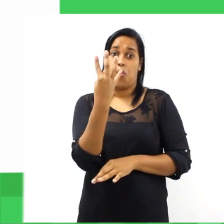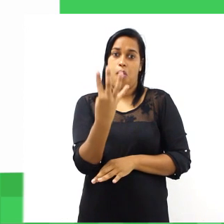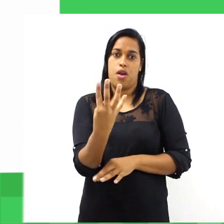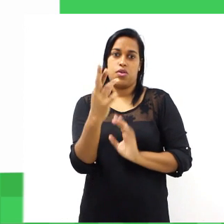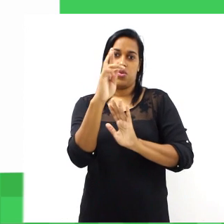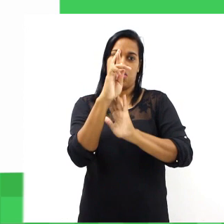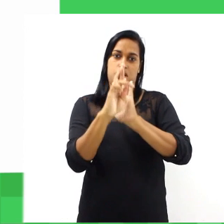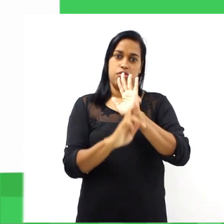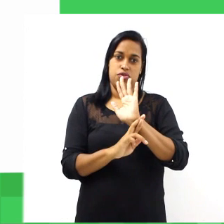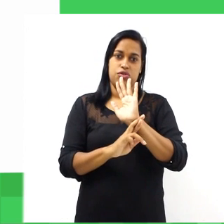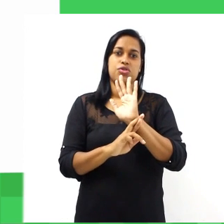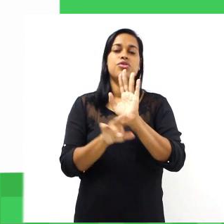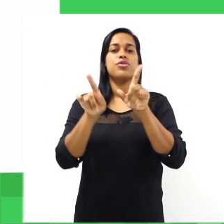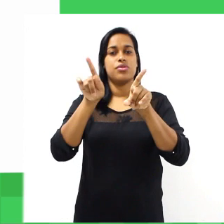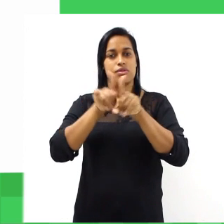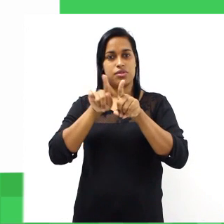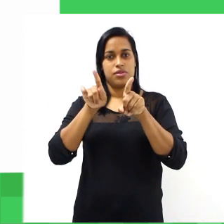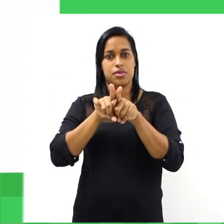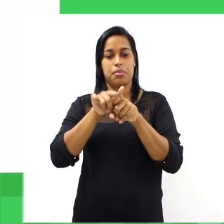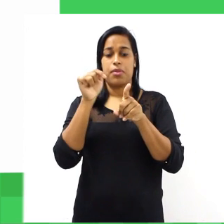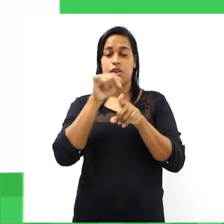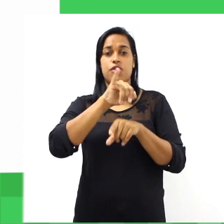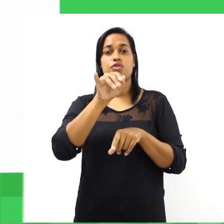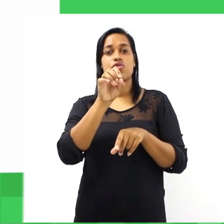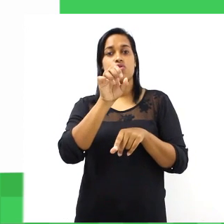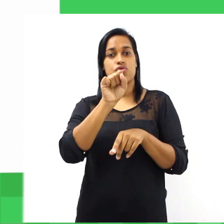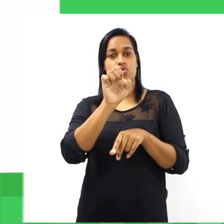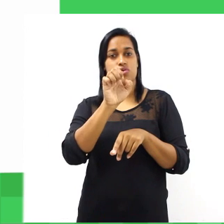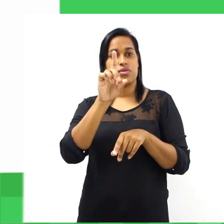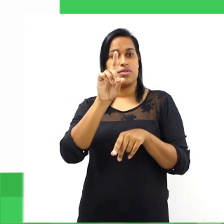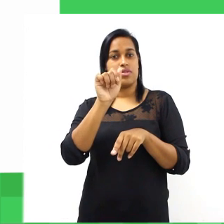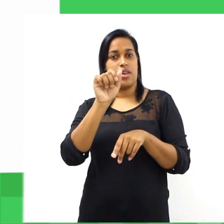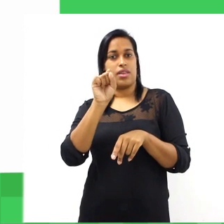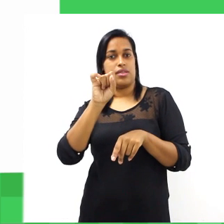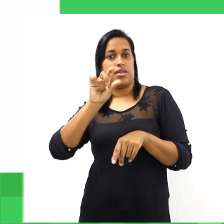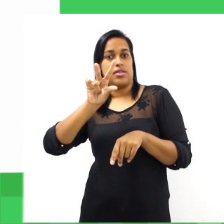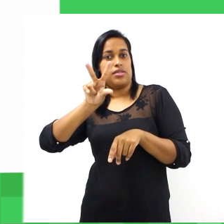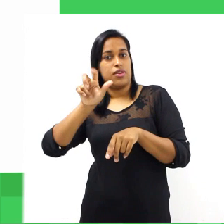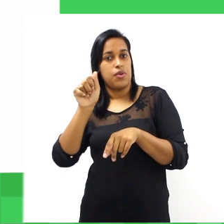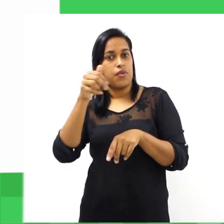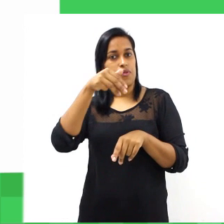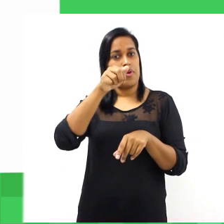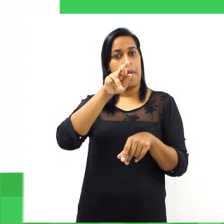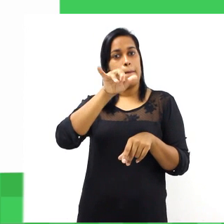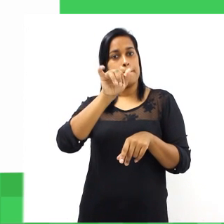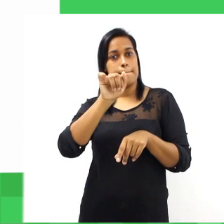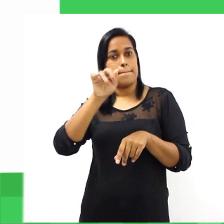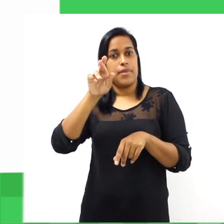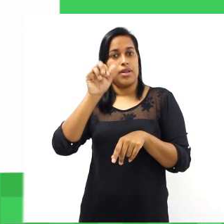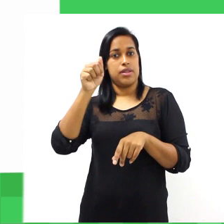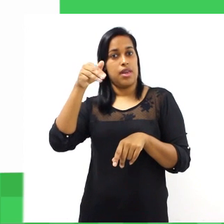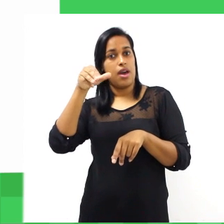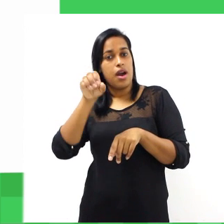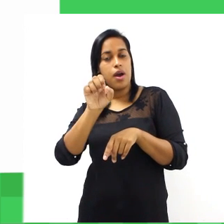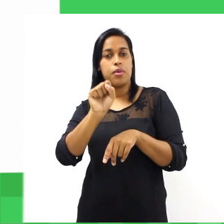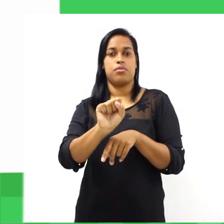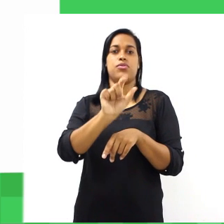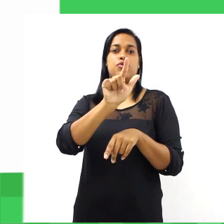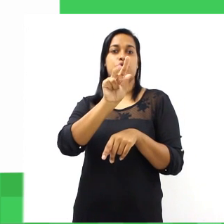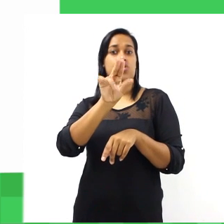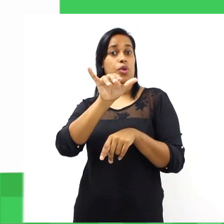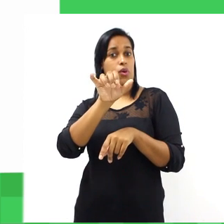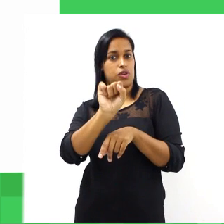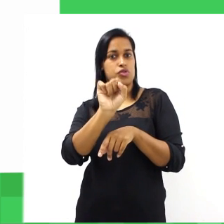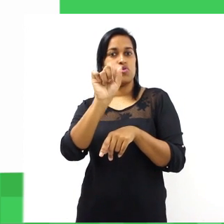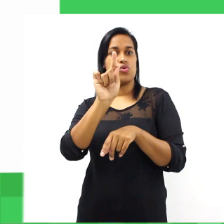registros, que o registro de José da Silva, Maria das Dores, Mário Ramos e Luiz Gustavo.